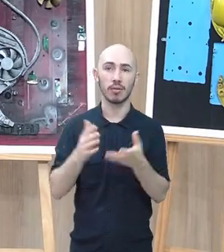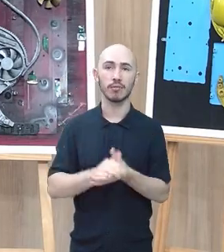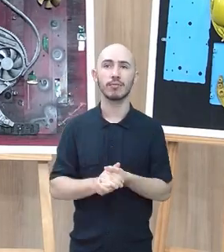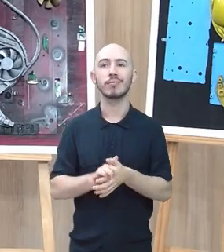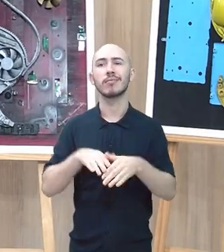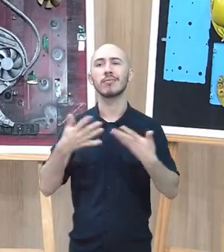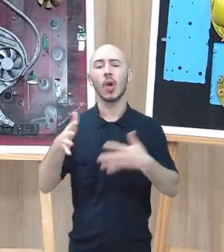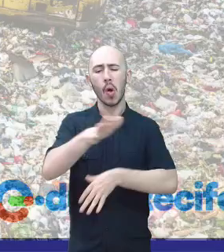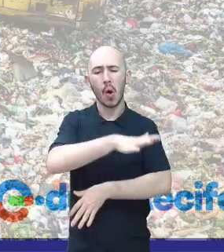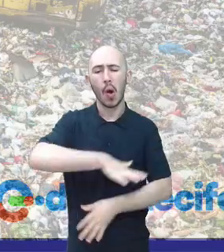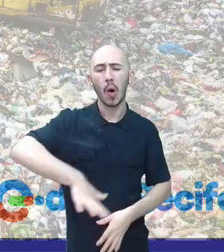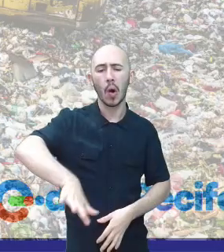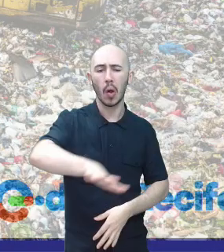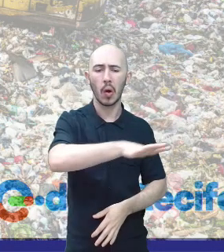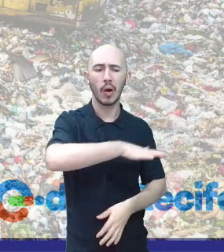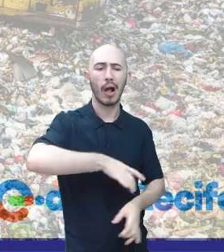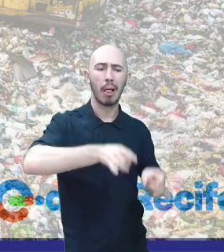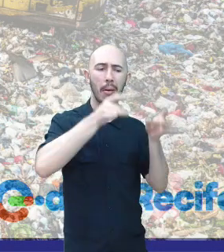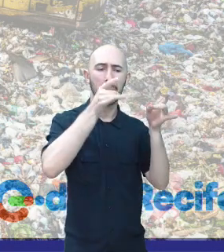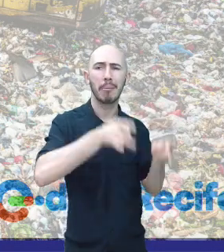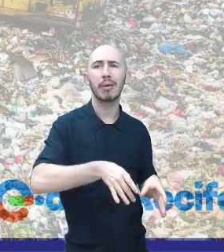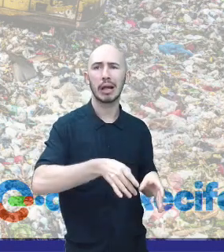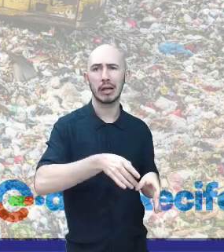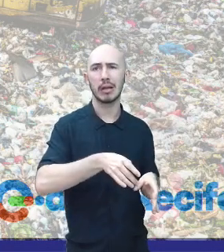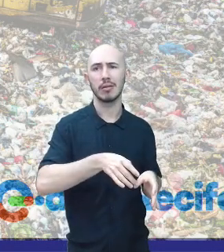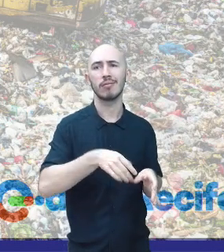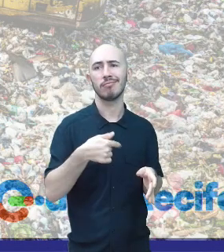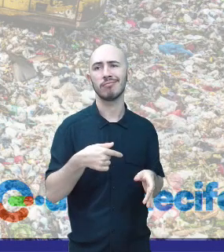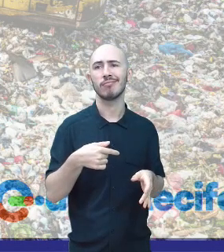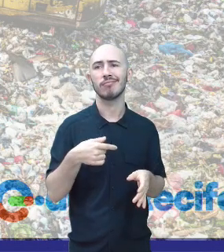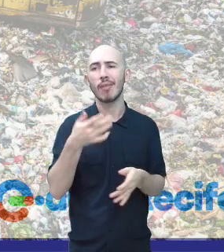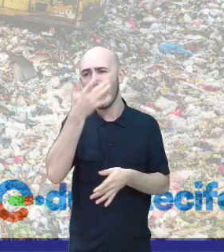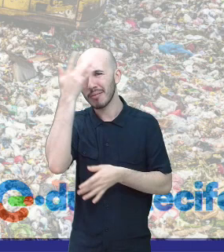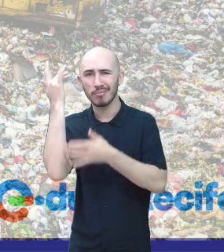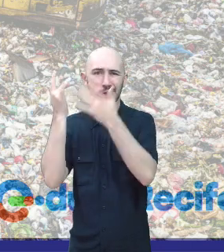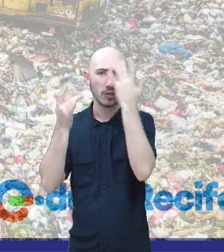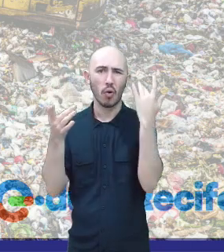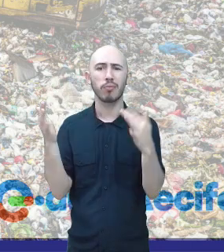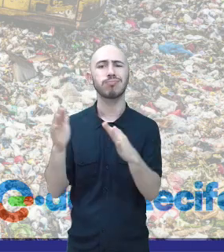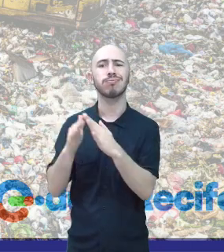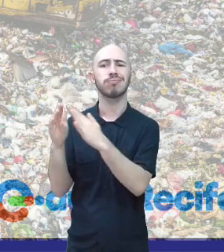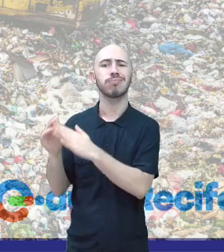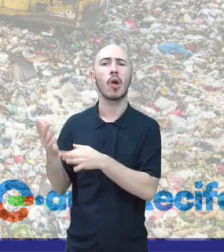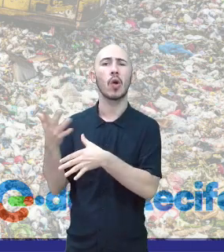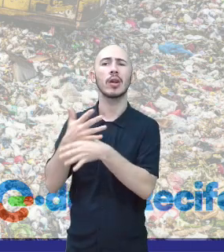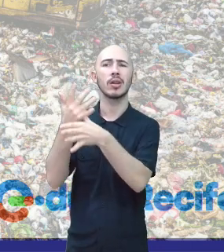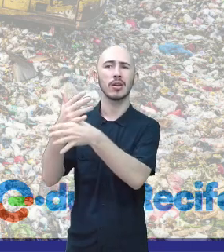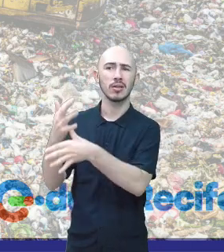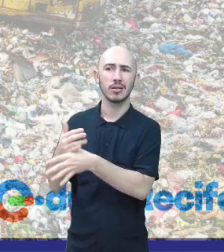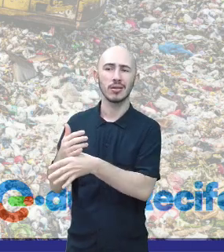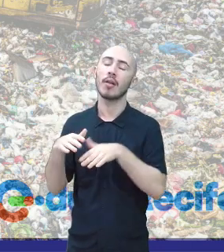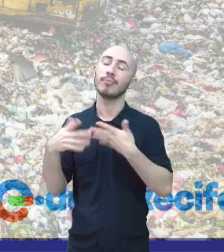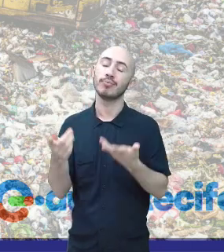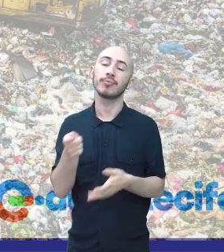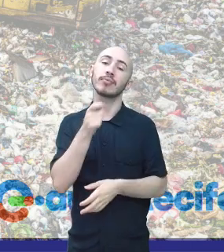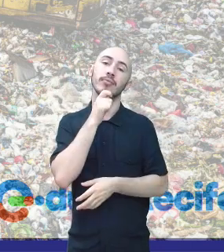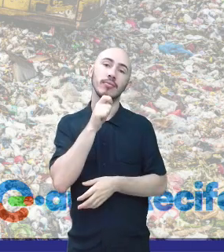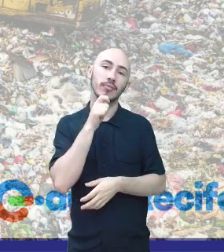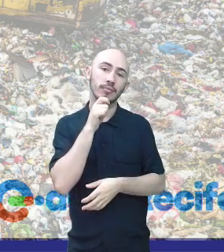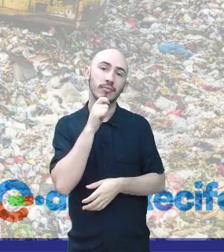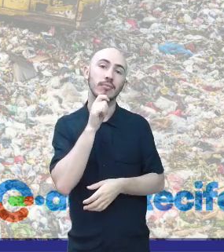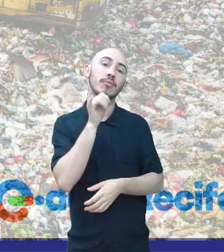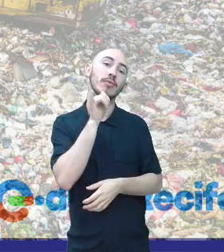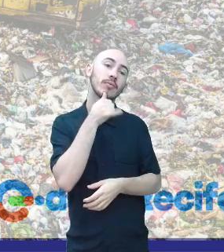um terreno que recebe o lixo produzido pelas pessoas que vivem na cidade, né? A gente ainda, infelizmente, né, a gente